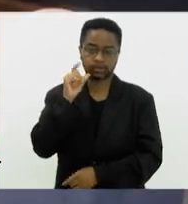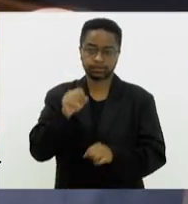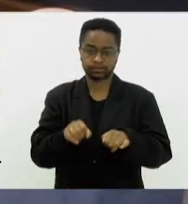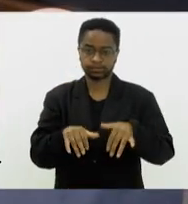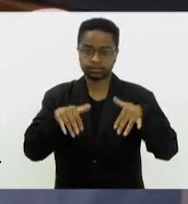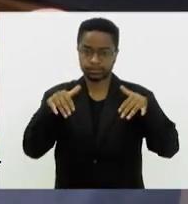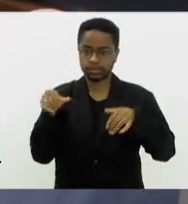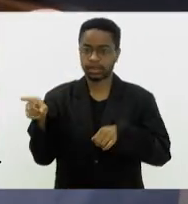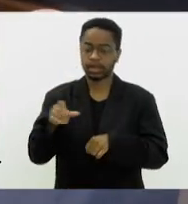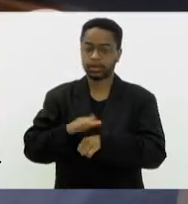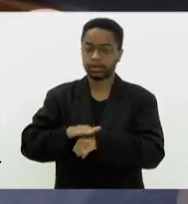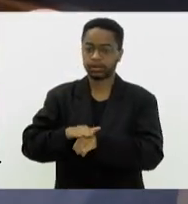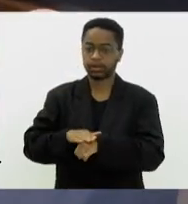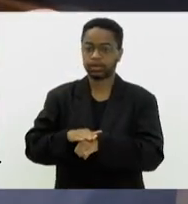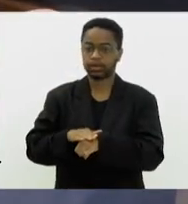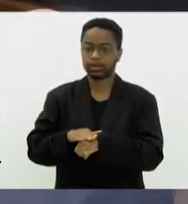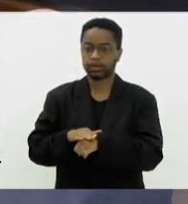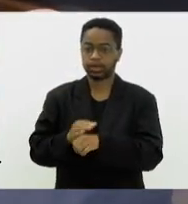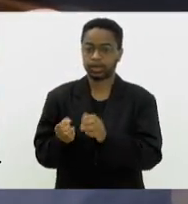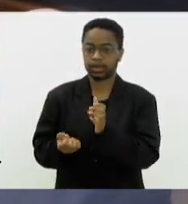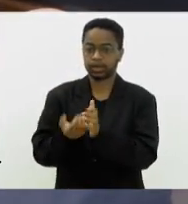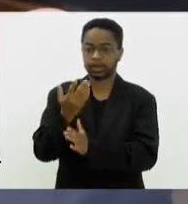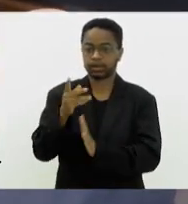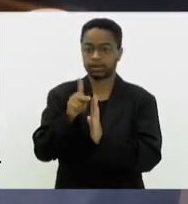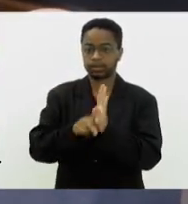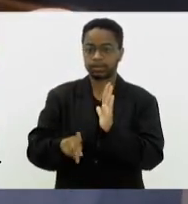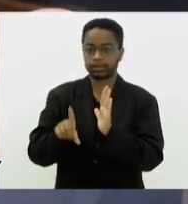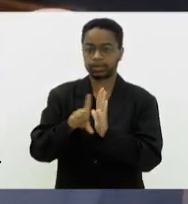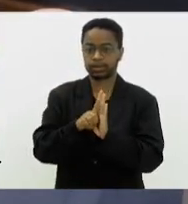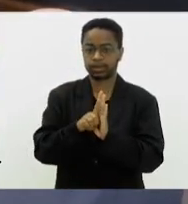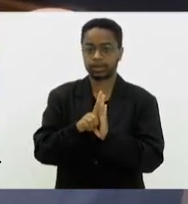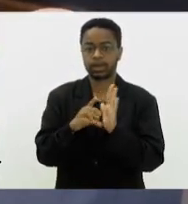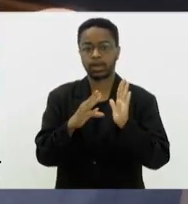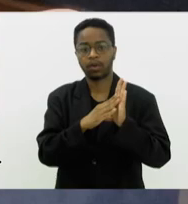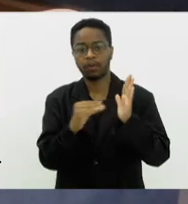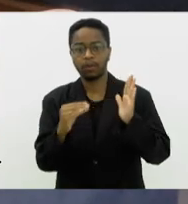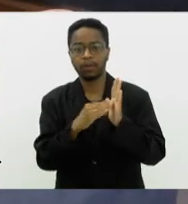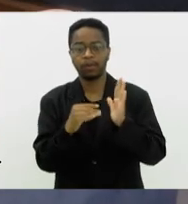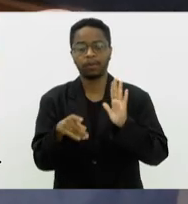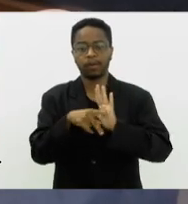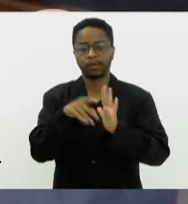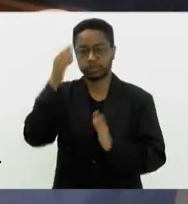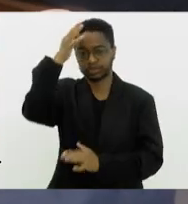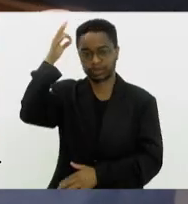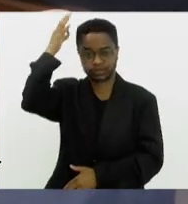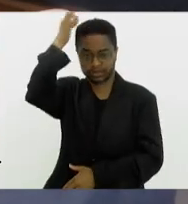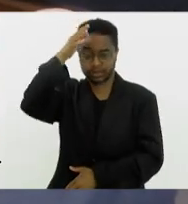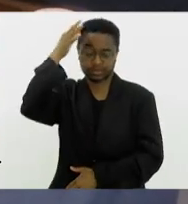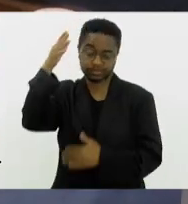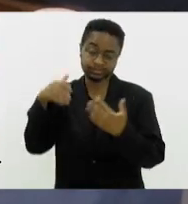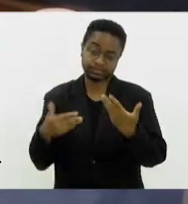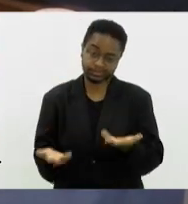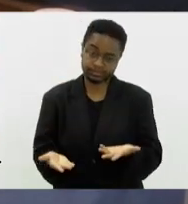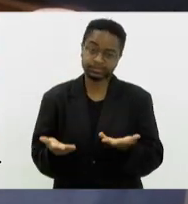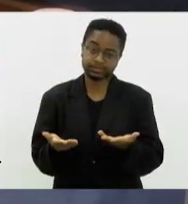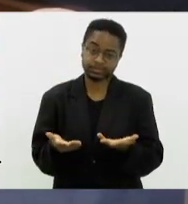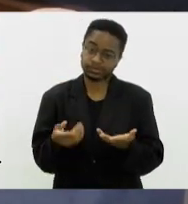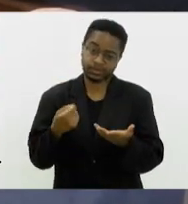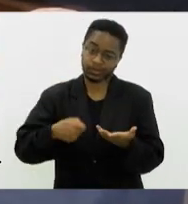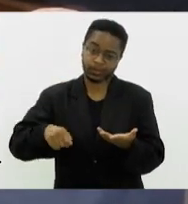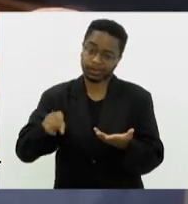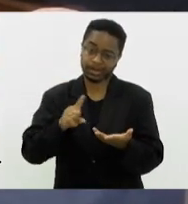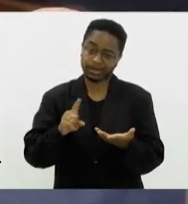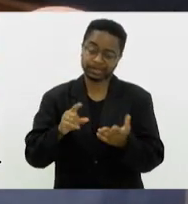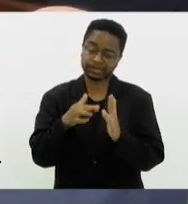produz os projetos de lei inspirado pelo Espírito Santo. E, pô, então não há nenhuma necessidade